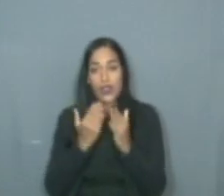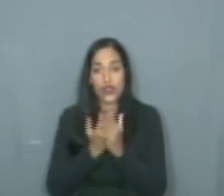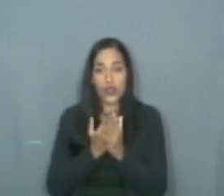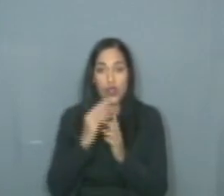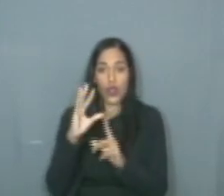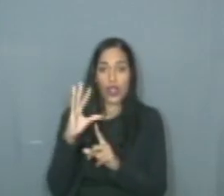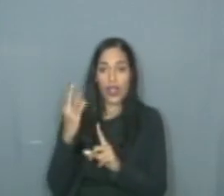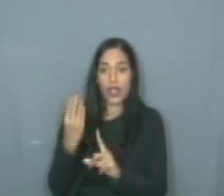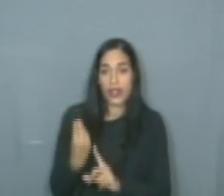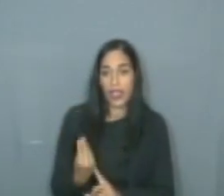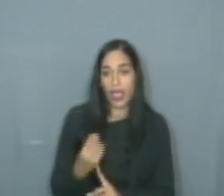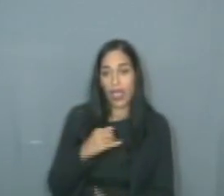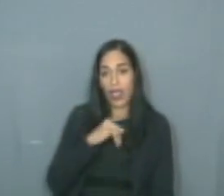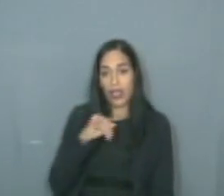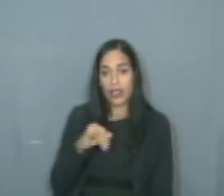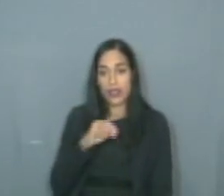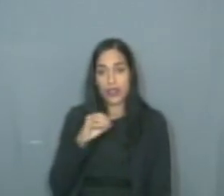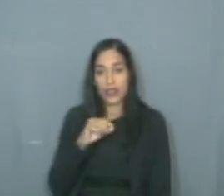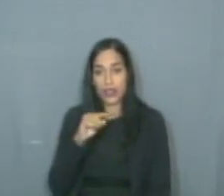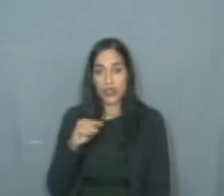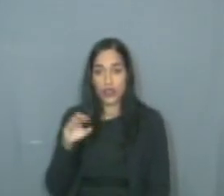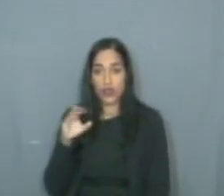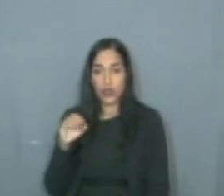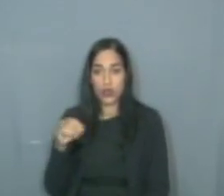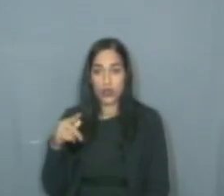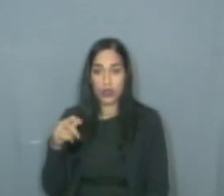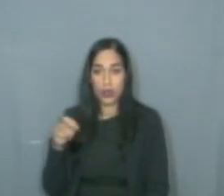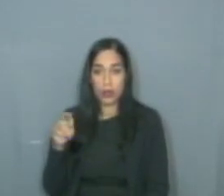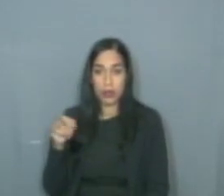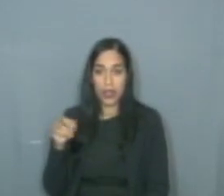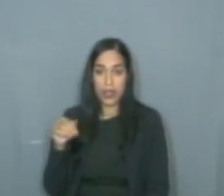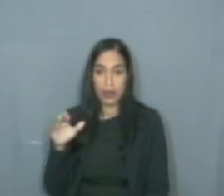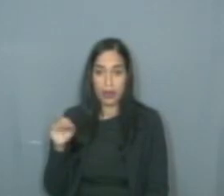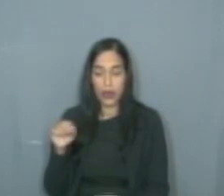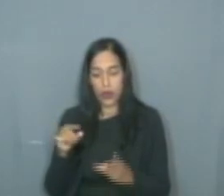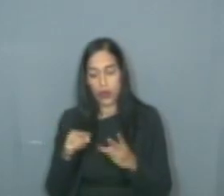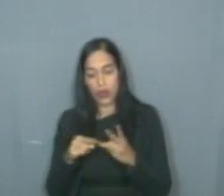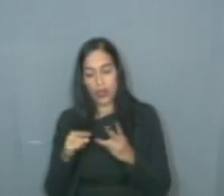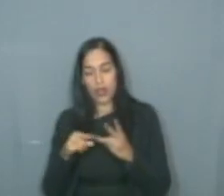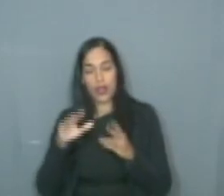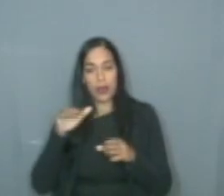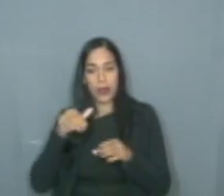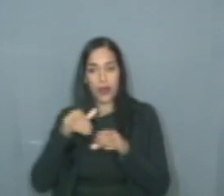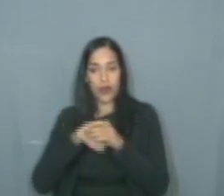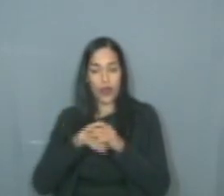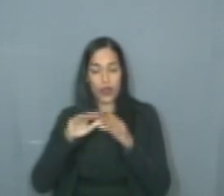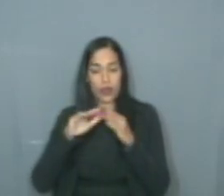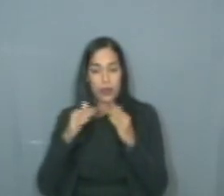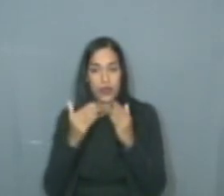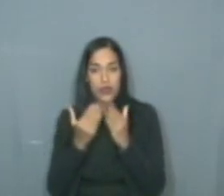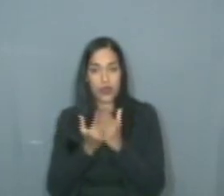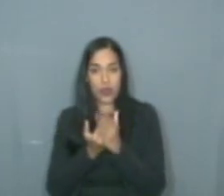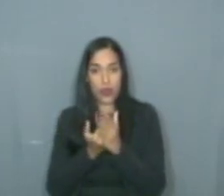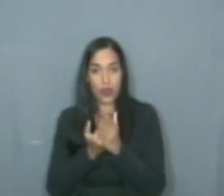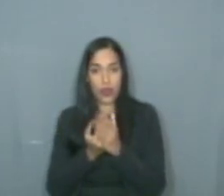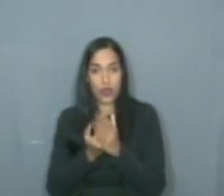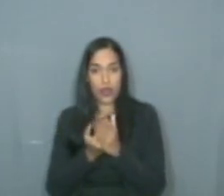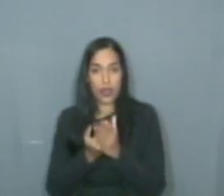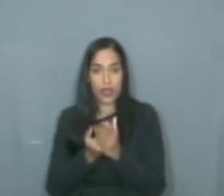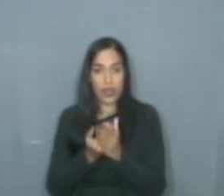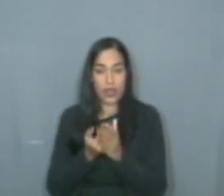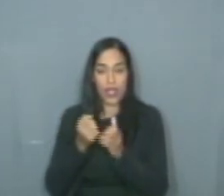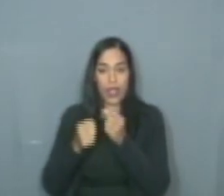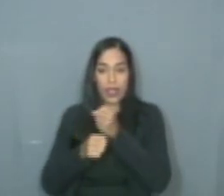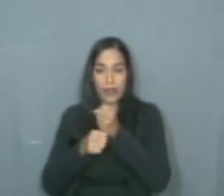Arte João Pernambuco. E aqui vai meu voto para a Escola de Frevo